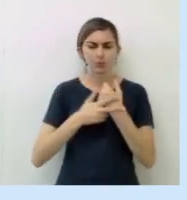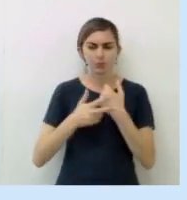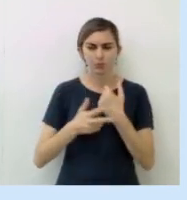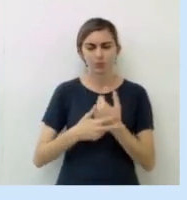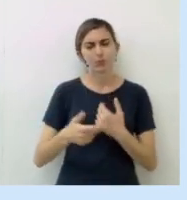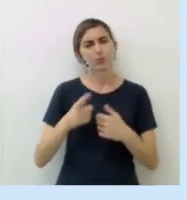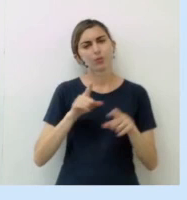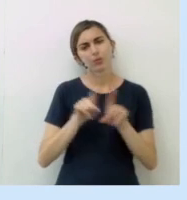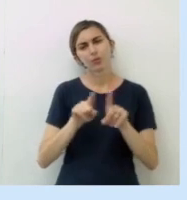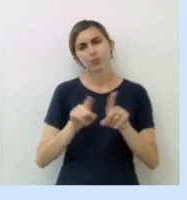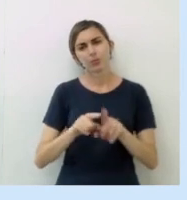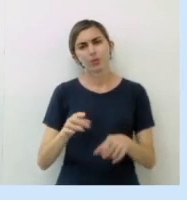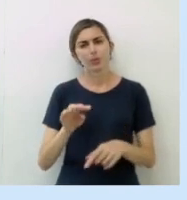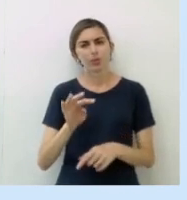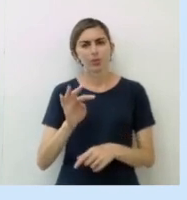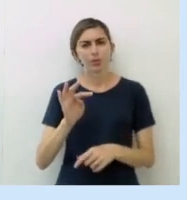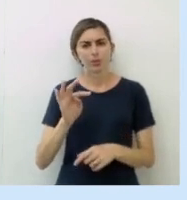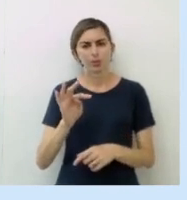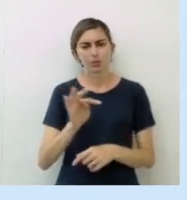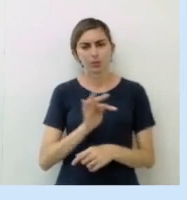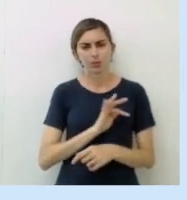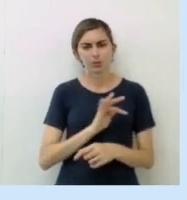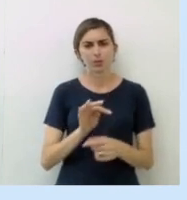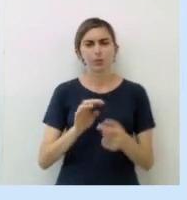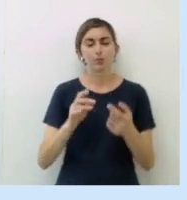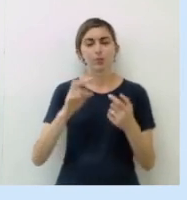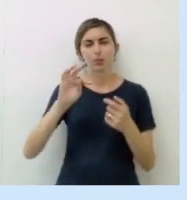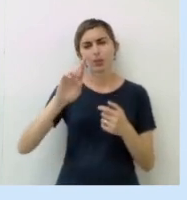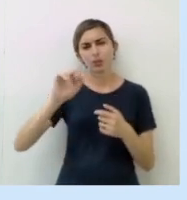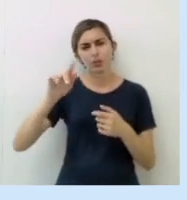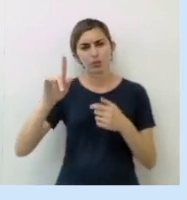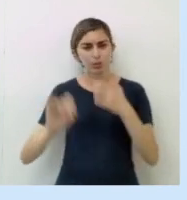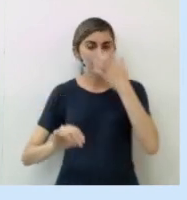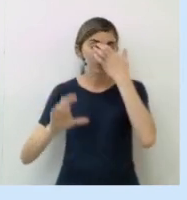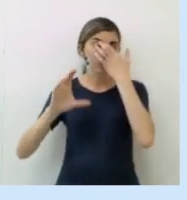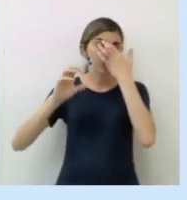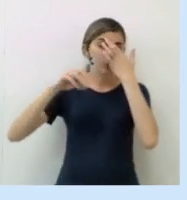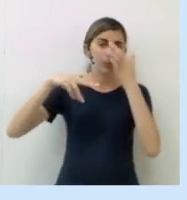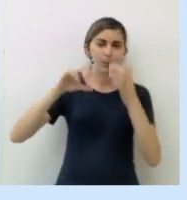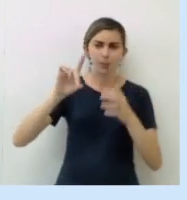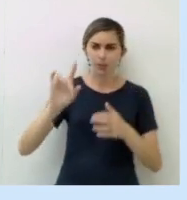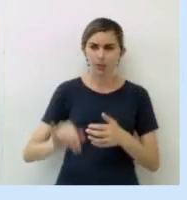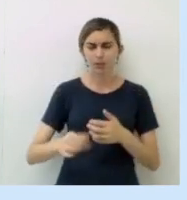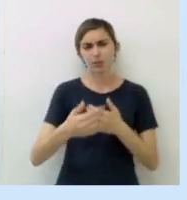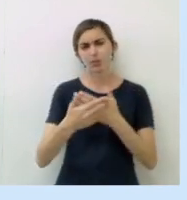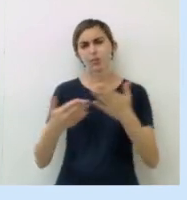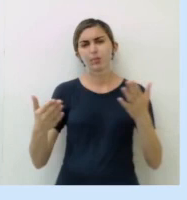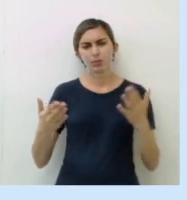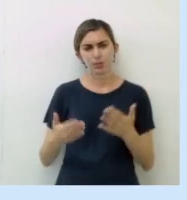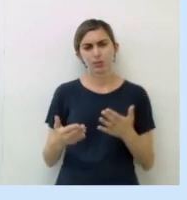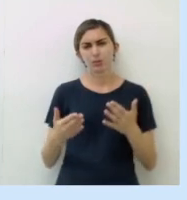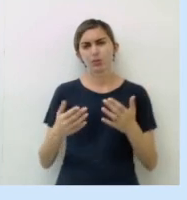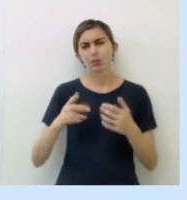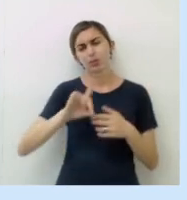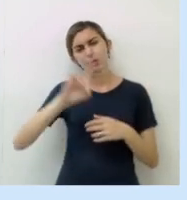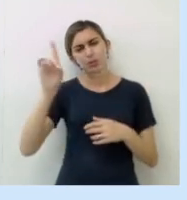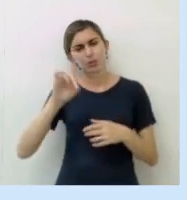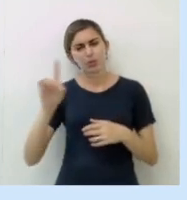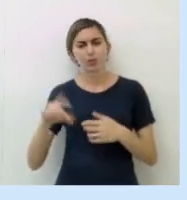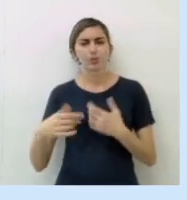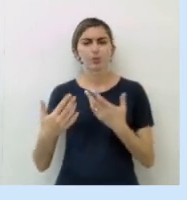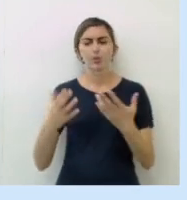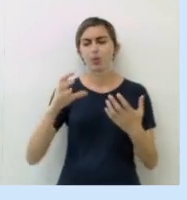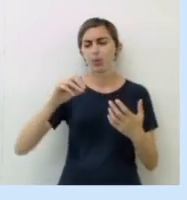a temática ela é baseada na tragédia e a comédia. A tragédia em relação aos deuses,